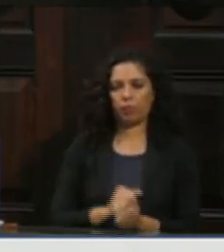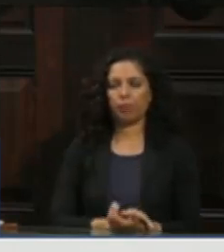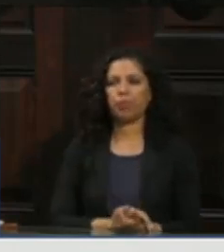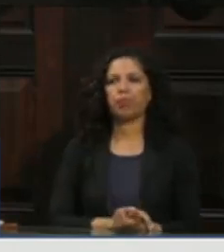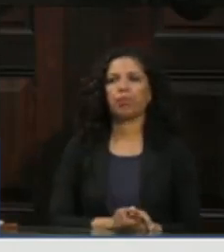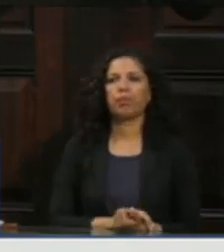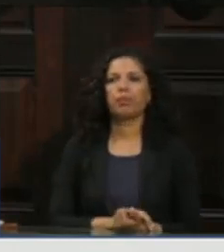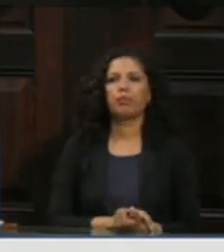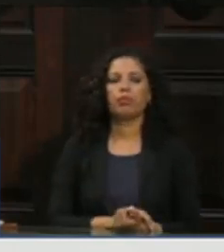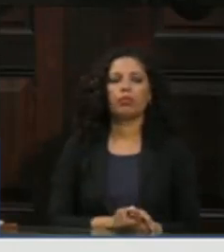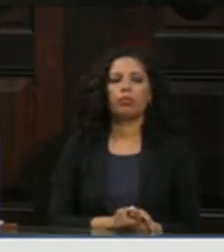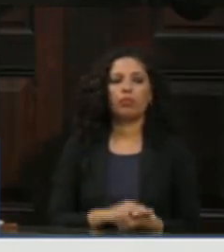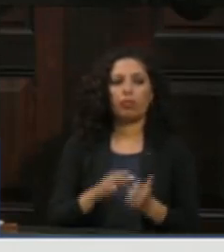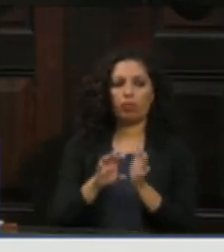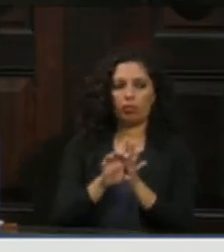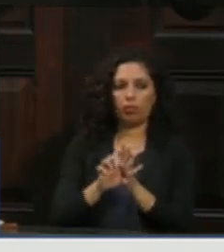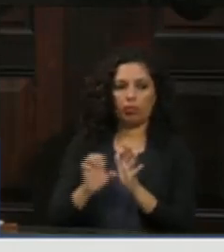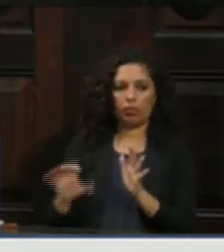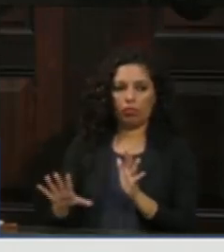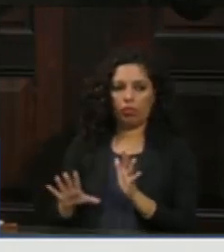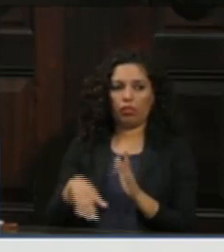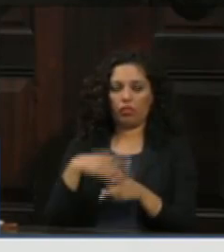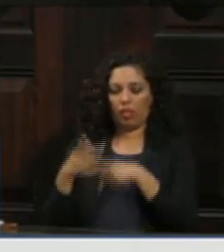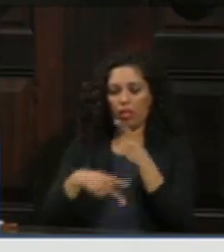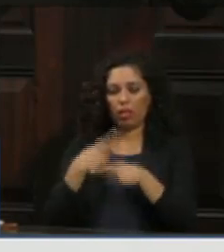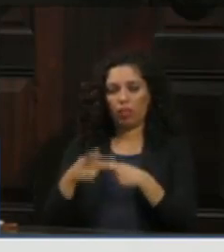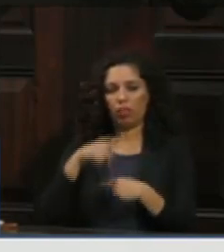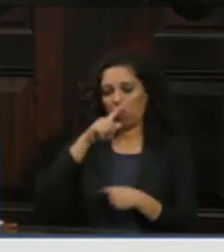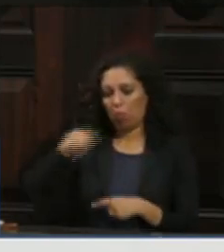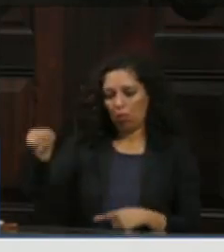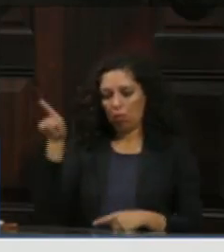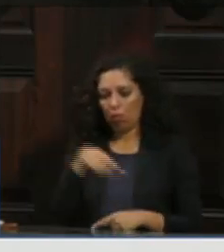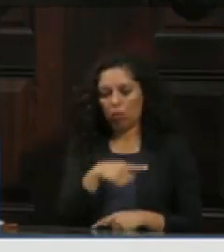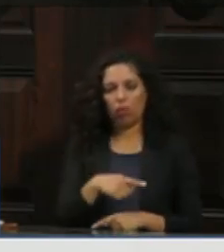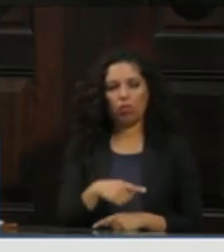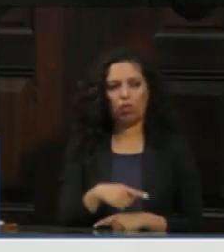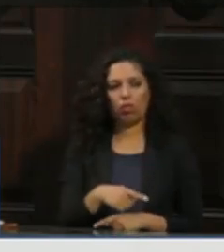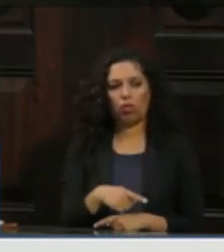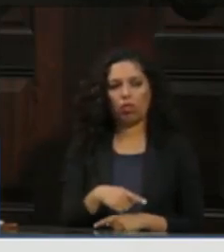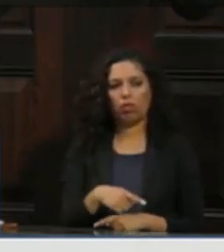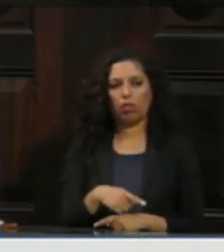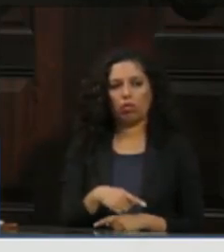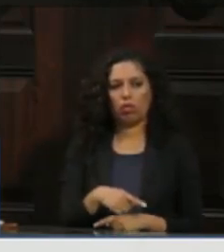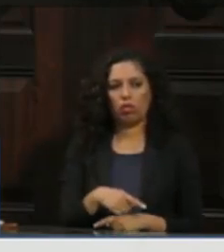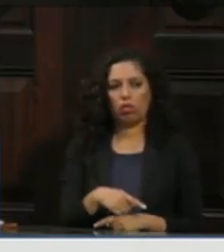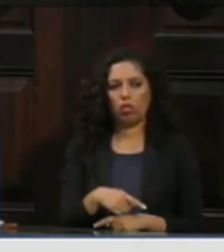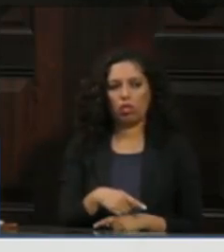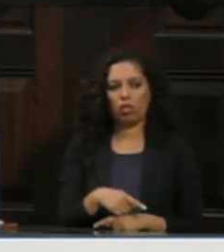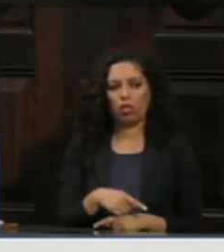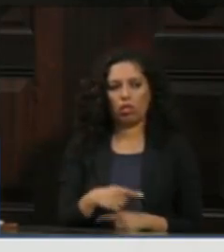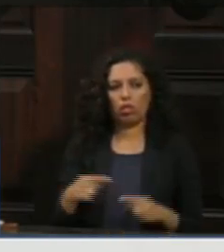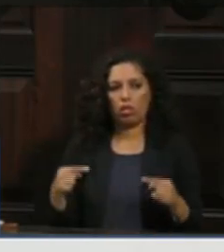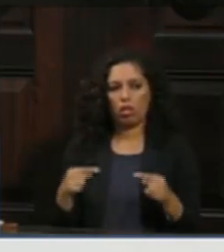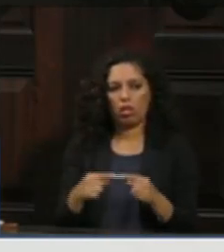que acontece, senhor presidente? O projeto teve 3 emendas. 3 emendas. Esse projeto, um projeto de minha autoria,